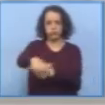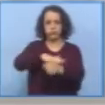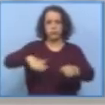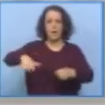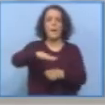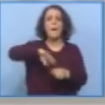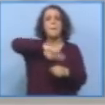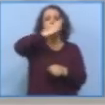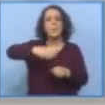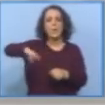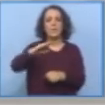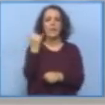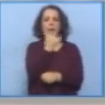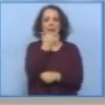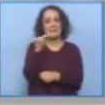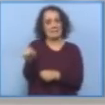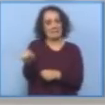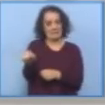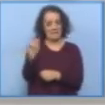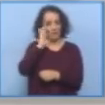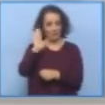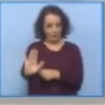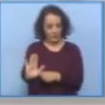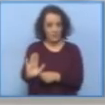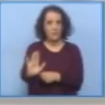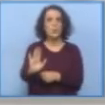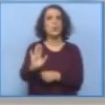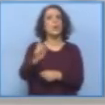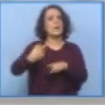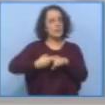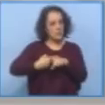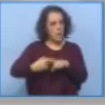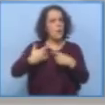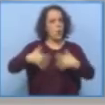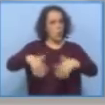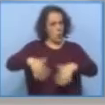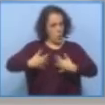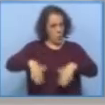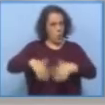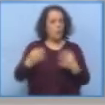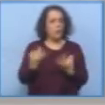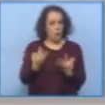Alegria. Foi também muito interessante e austera. O